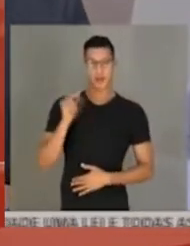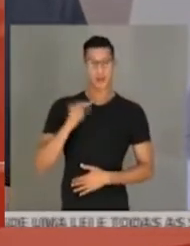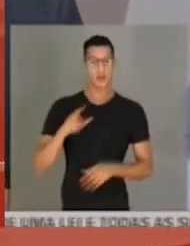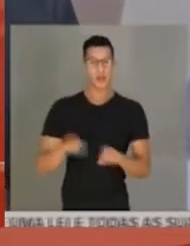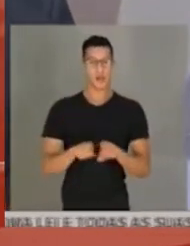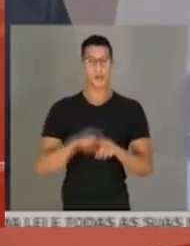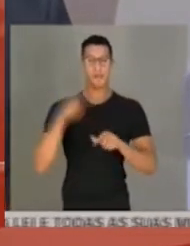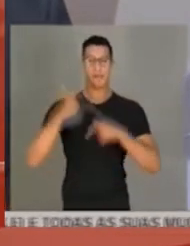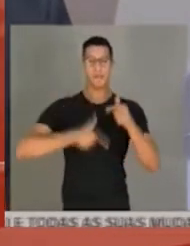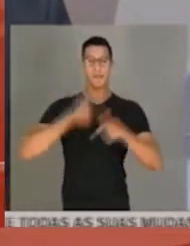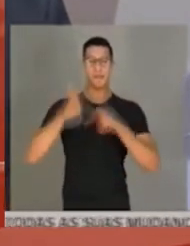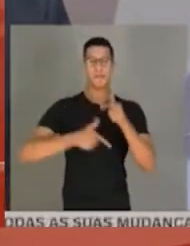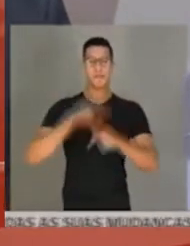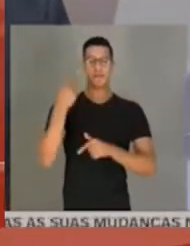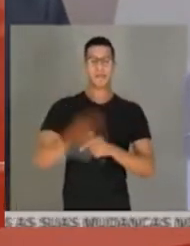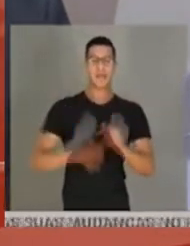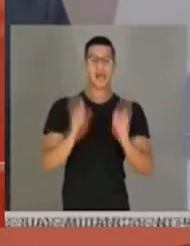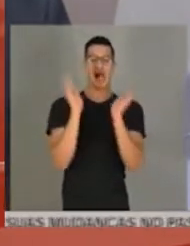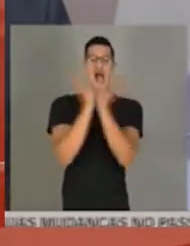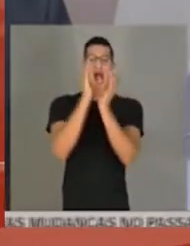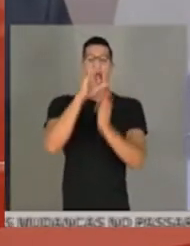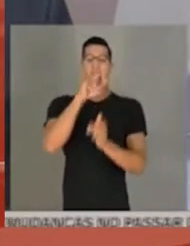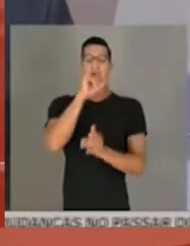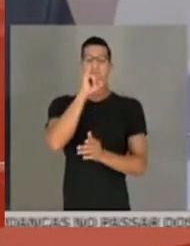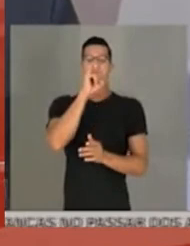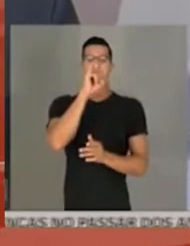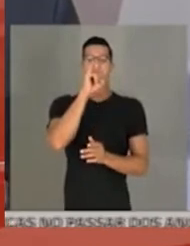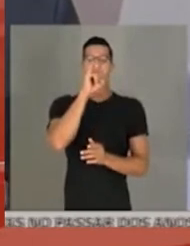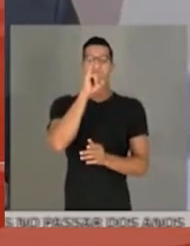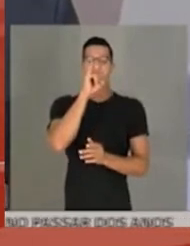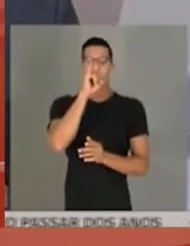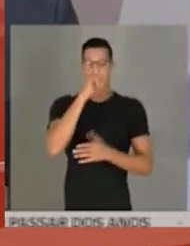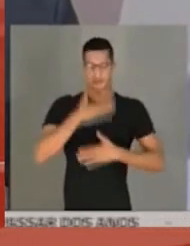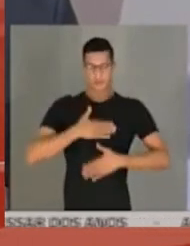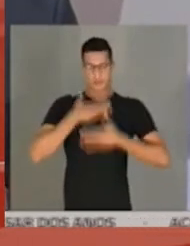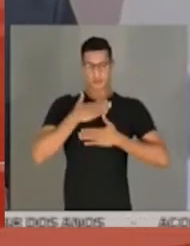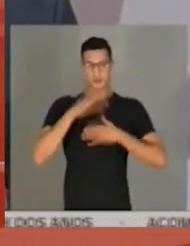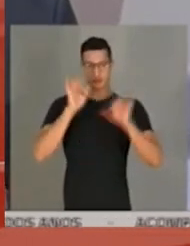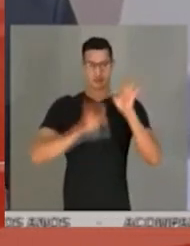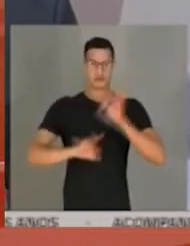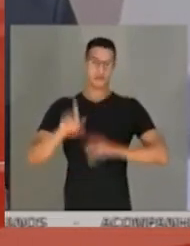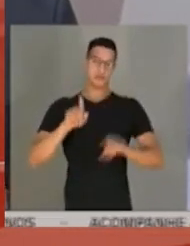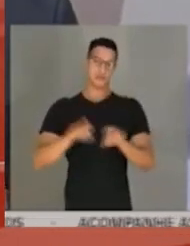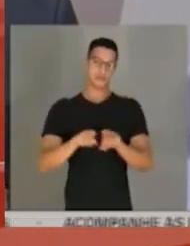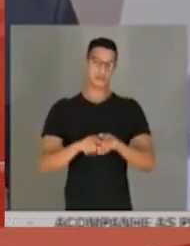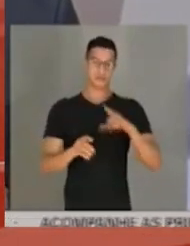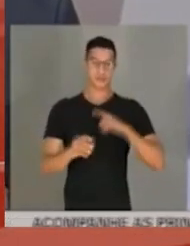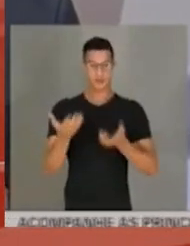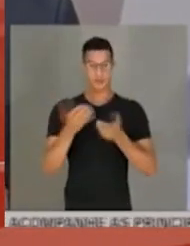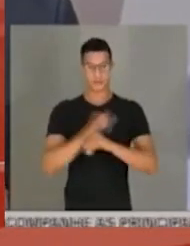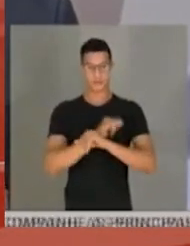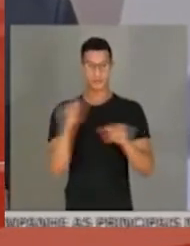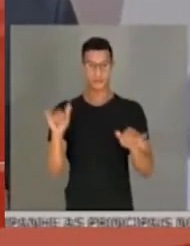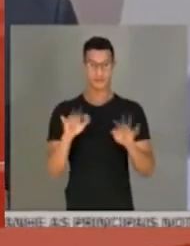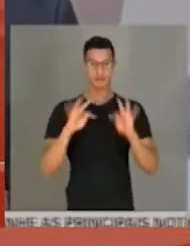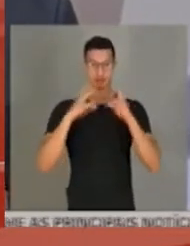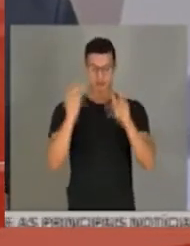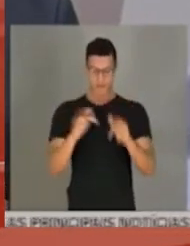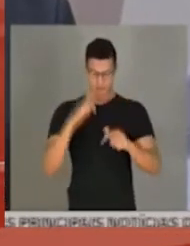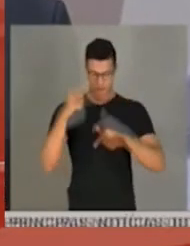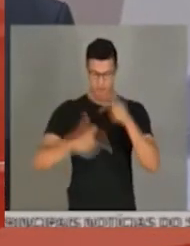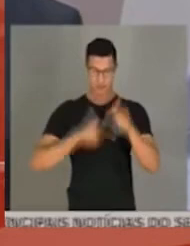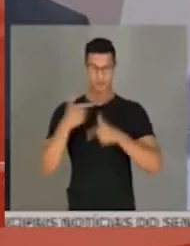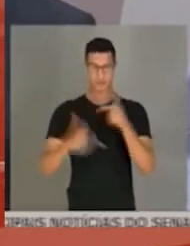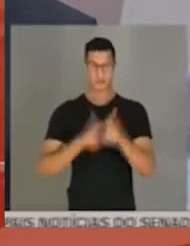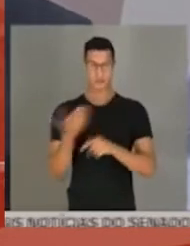a corrupção né passa por cima contratou sem ser licitação não é